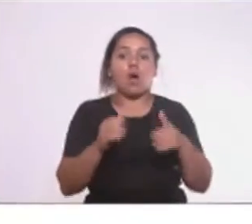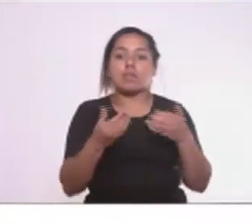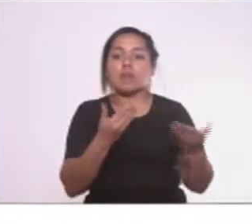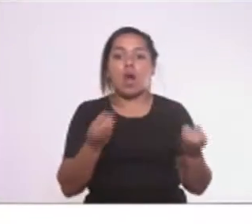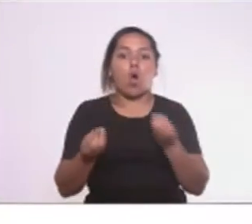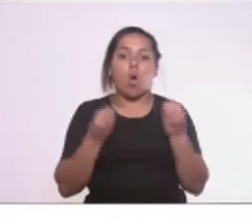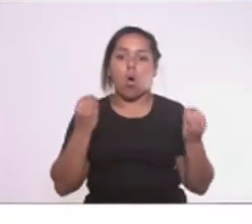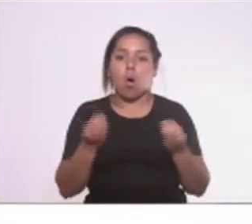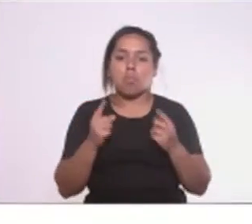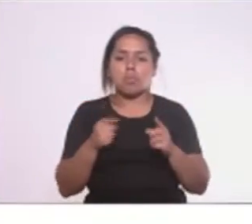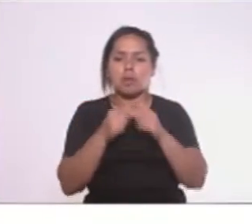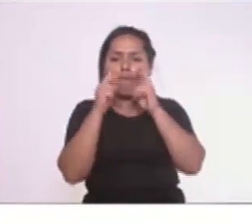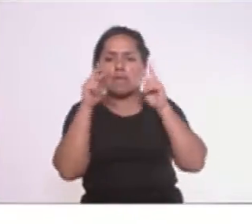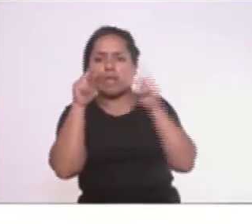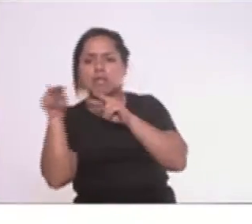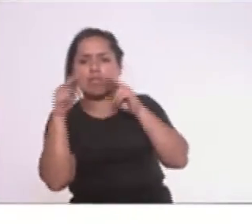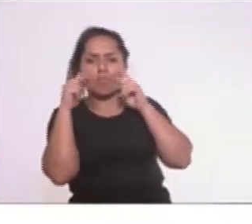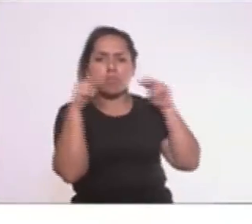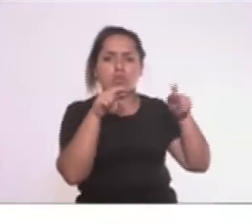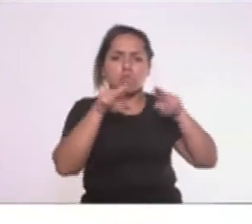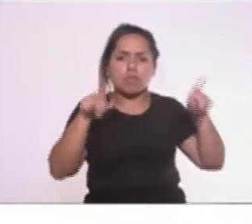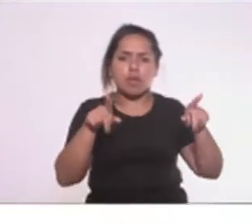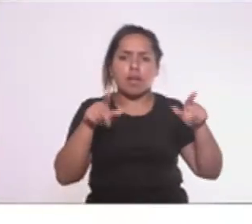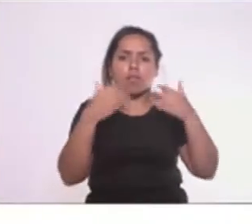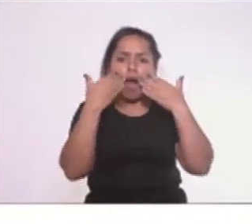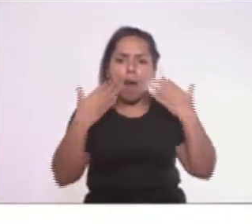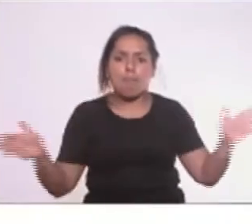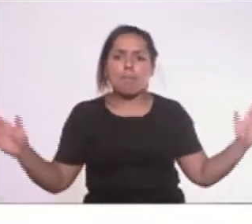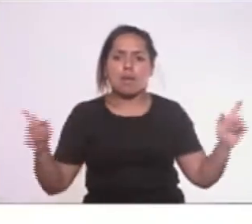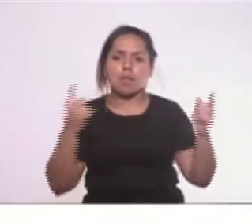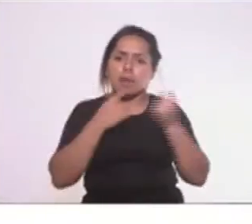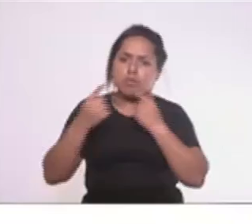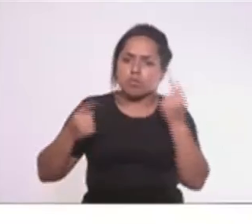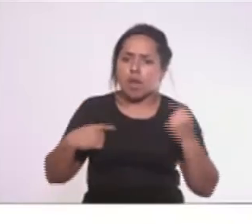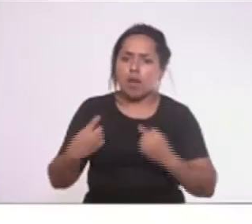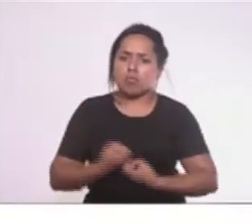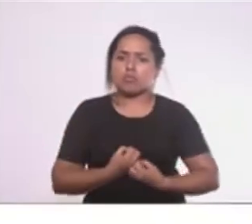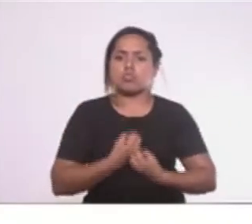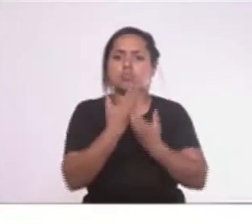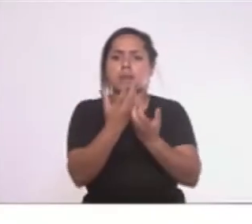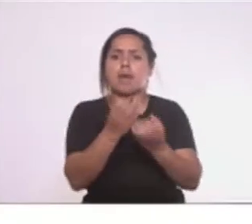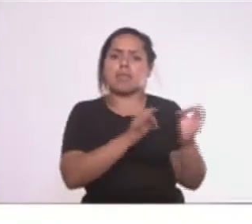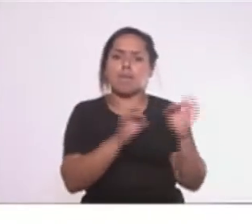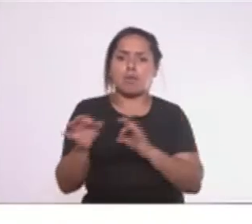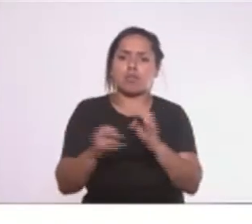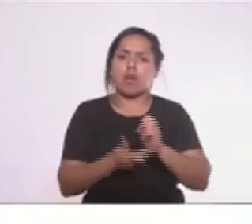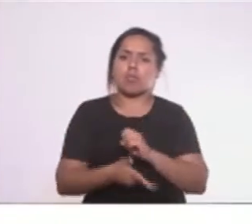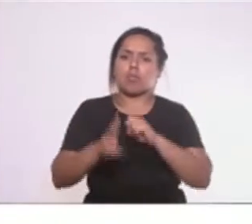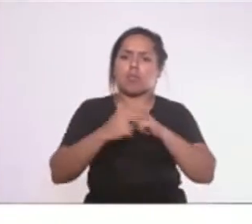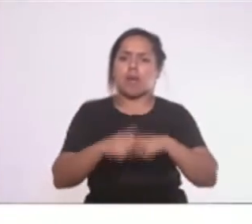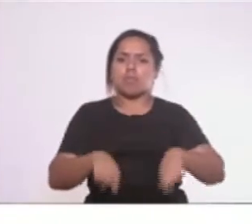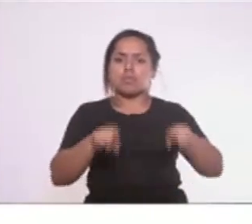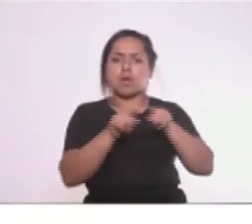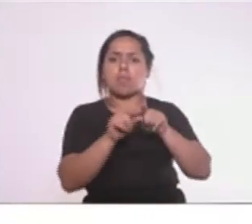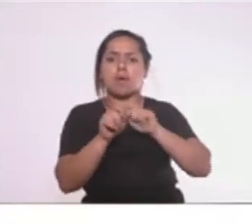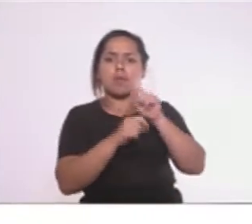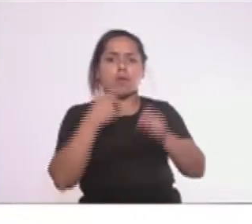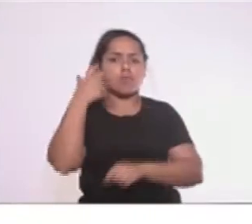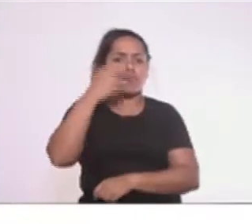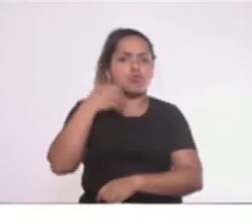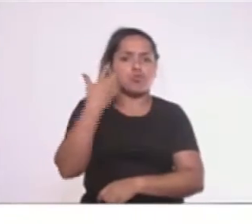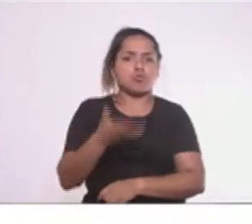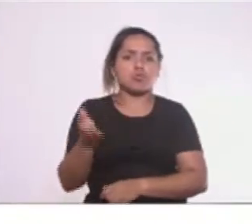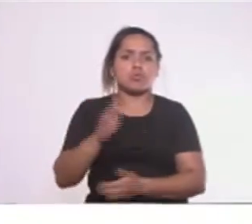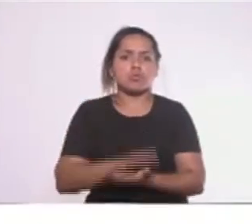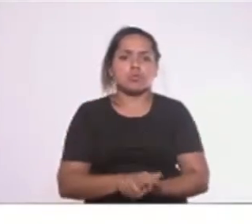contundente divergência de posição, é expressá-la no verbo, é expressá-la num projeto, é expressá-la numa parte, é expressá-la no discurso da tribuna,